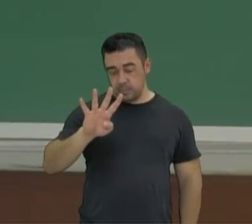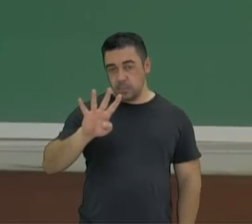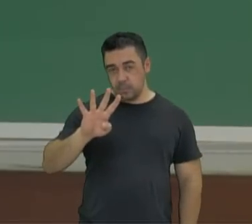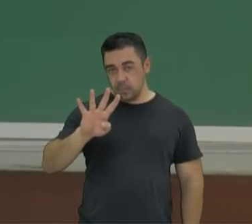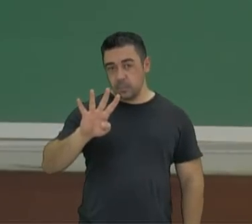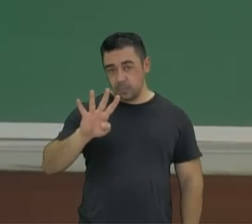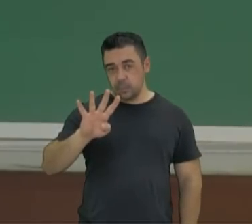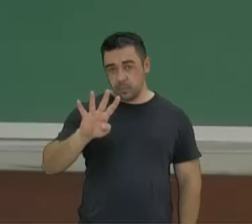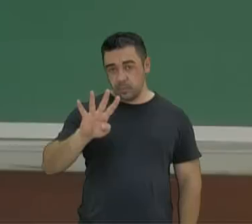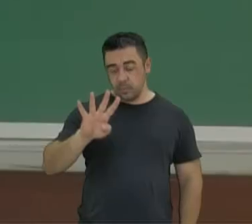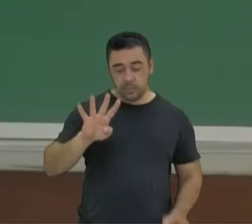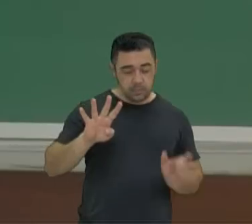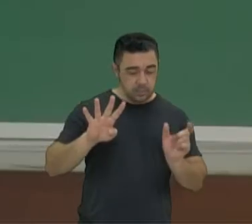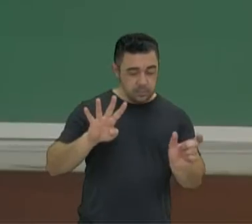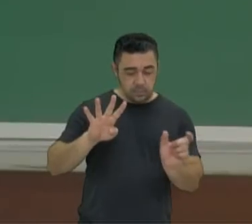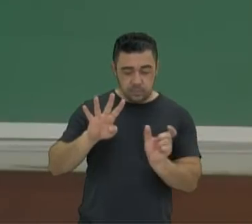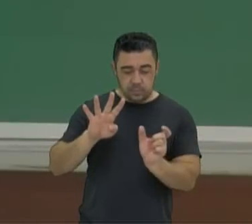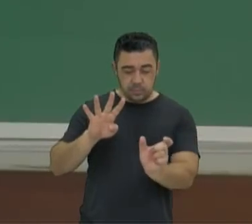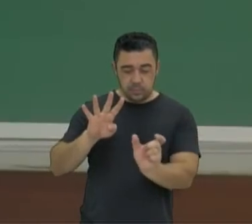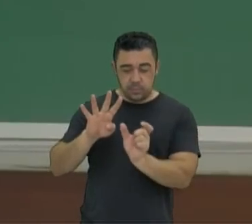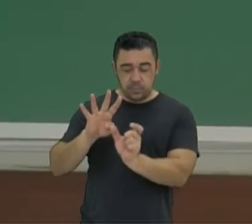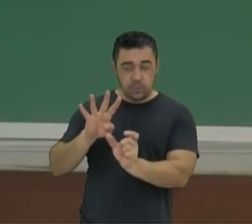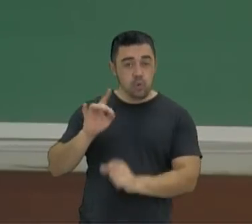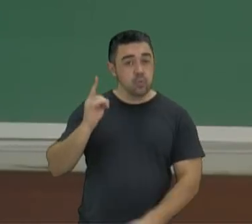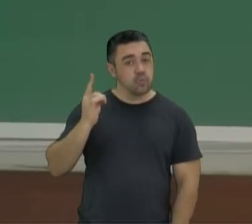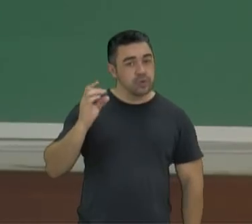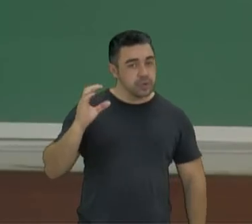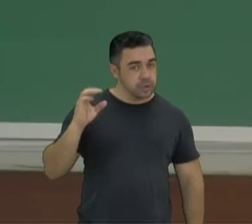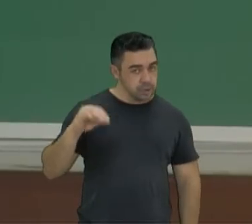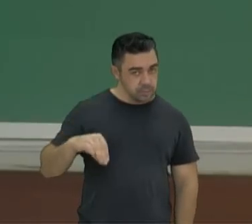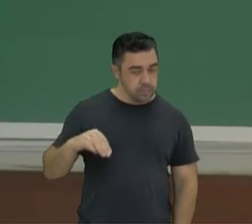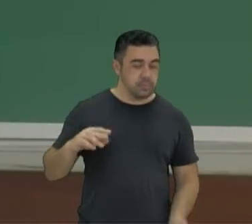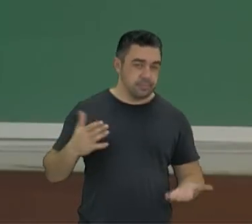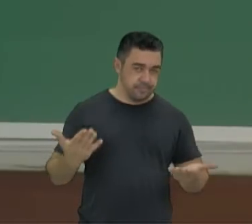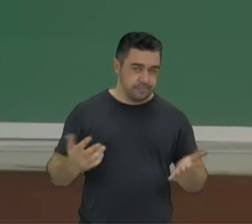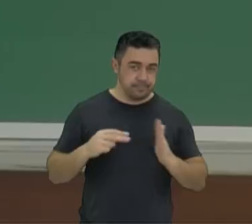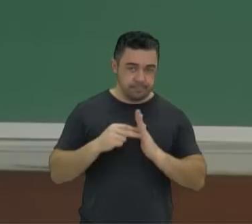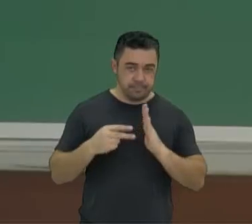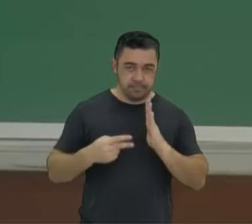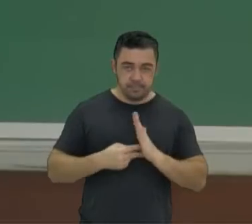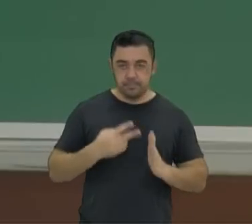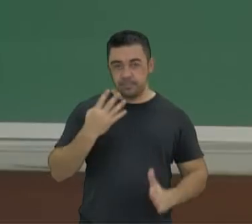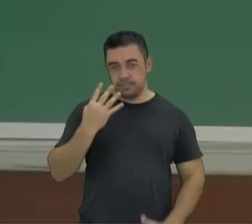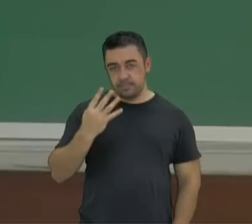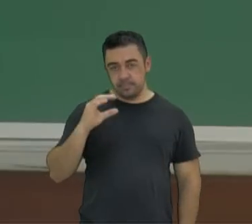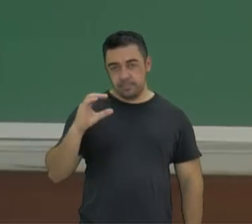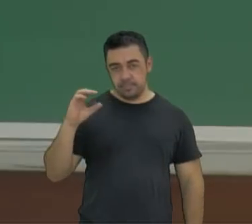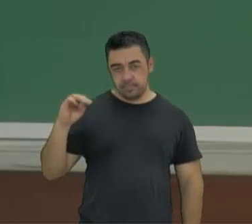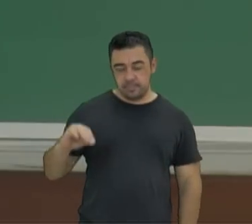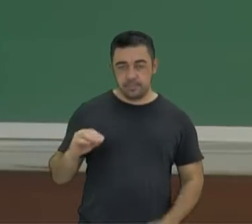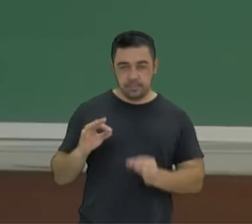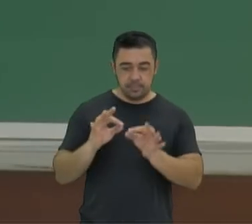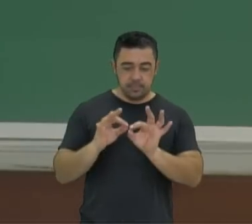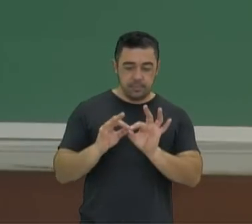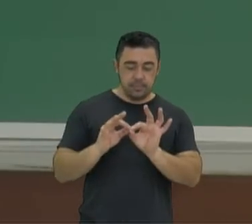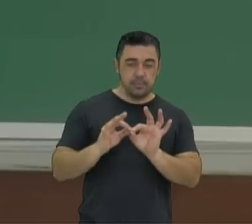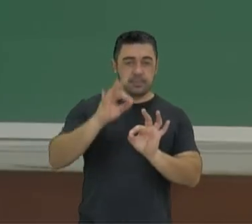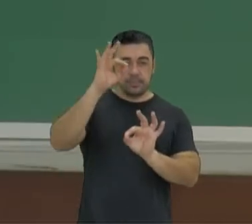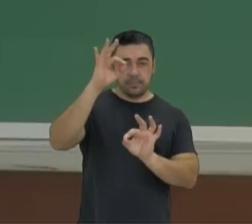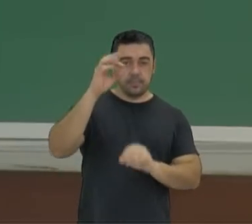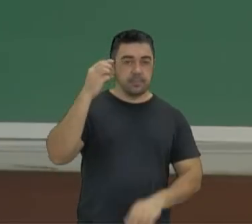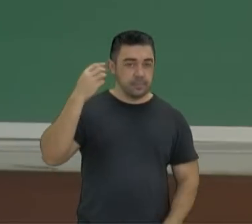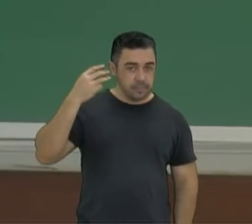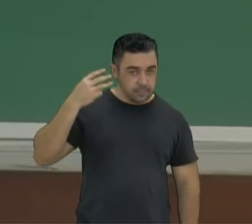unidades, lembra? Cada unidade vale 1 centímetro. E a altura tem